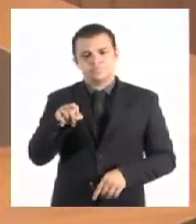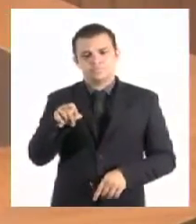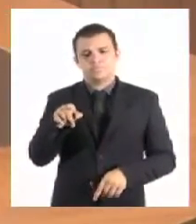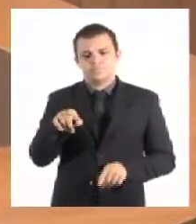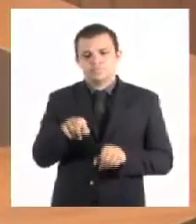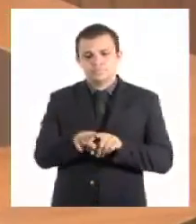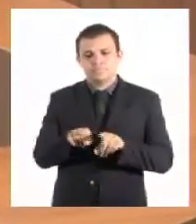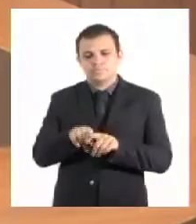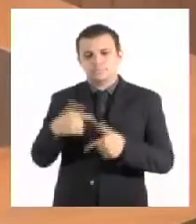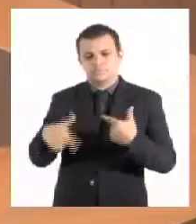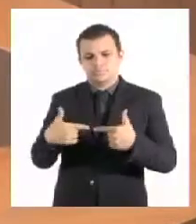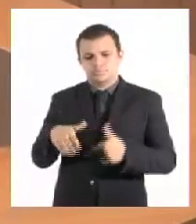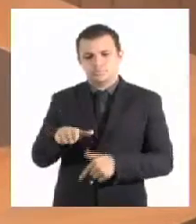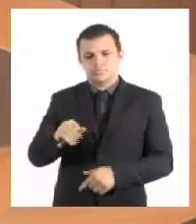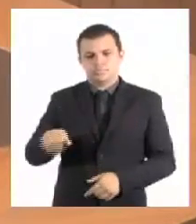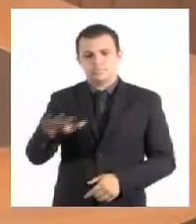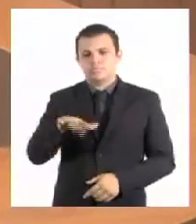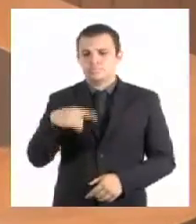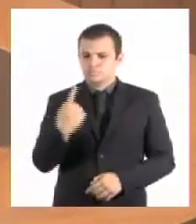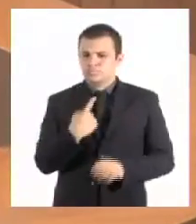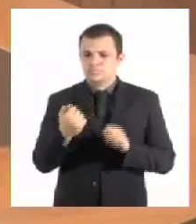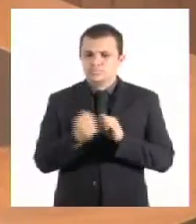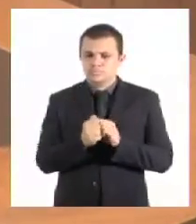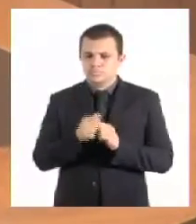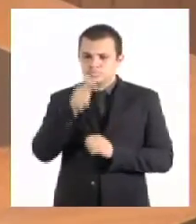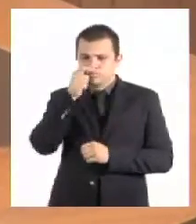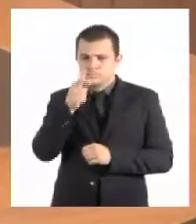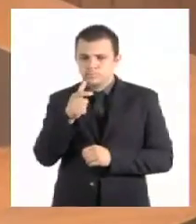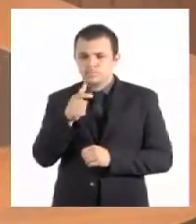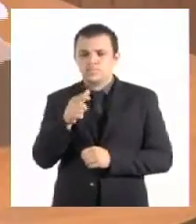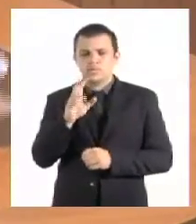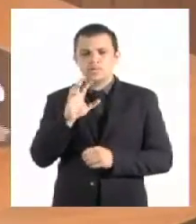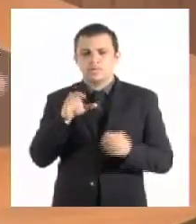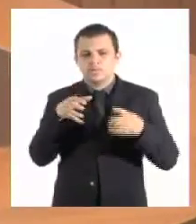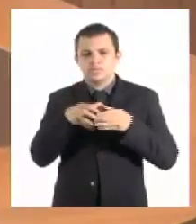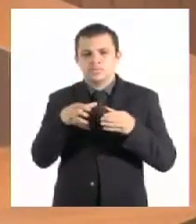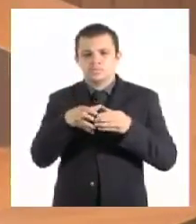área, e vamos observar em conjunto a criação dos comitês dos rios